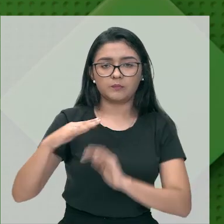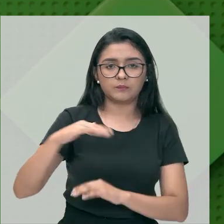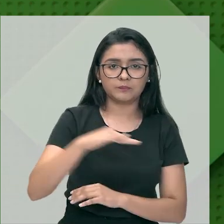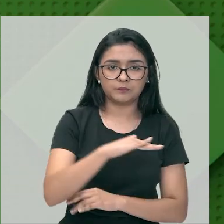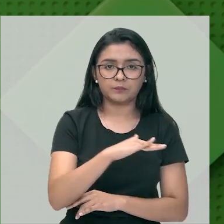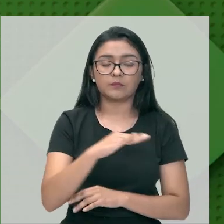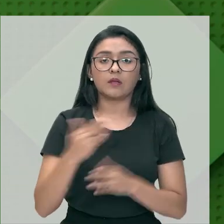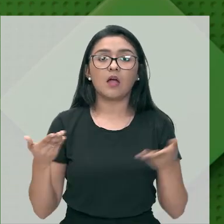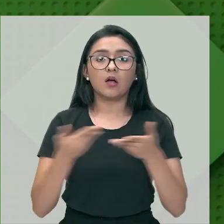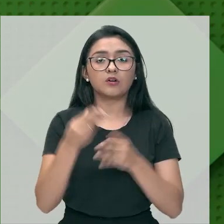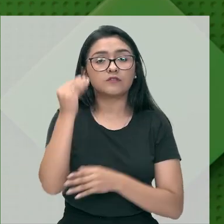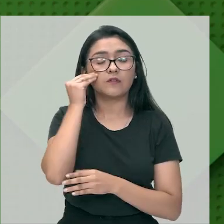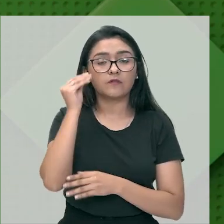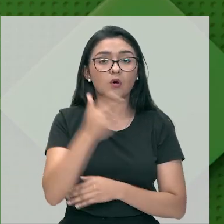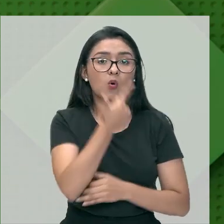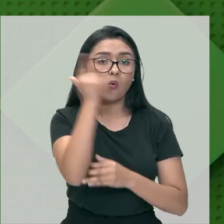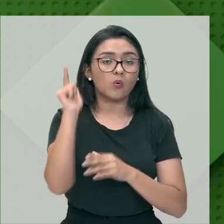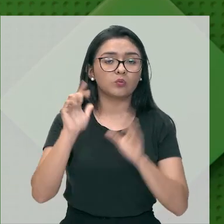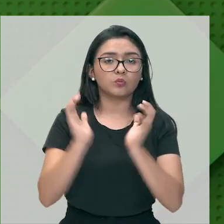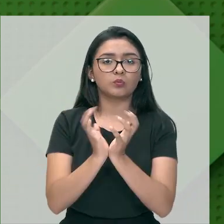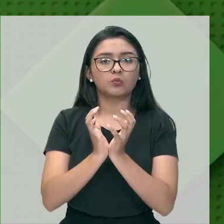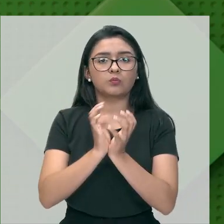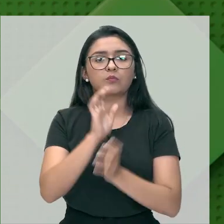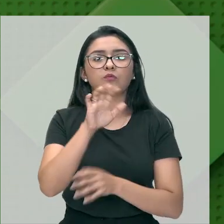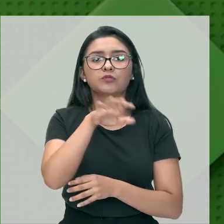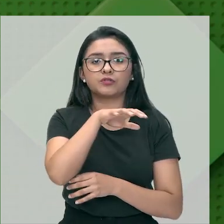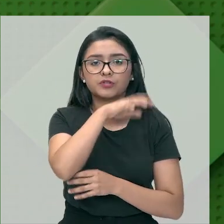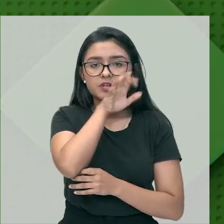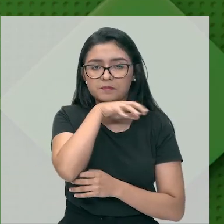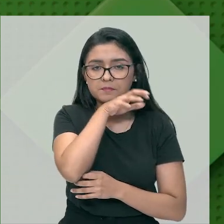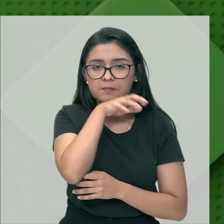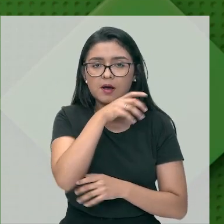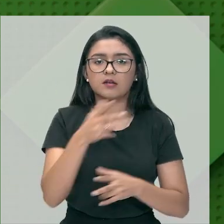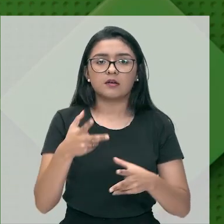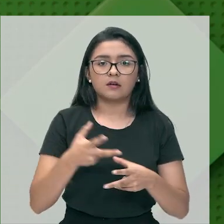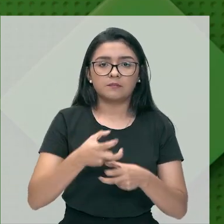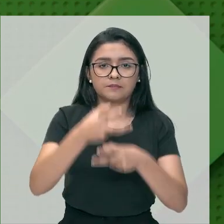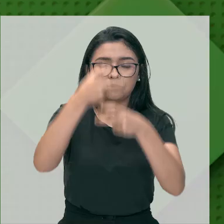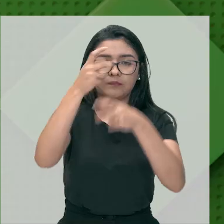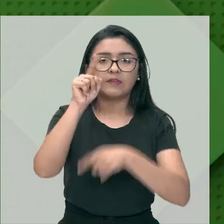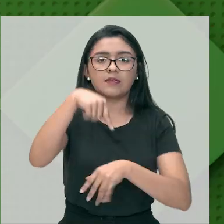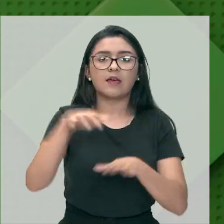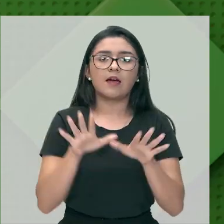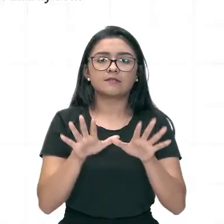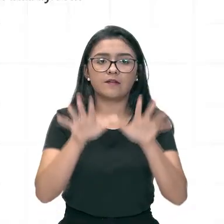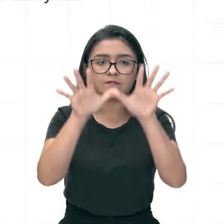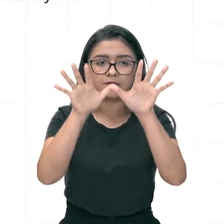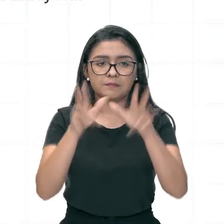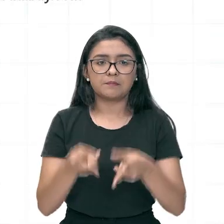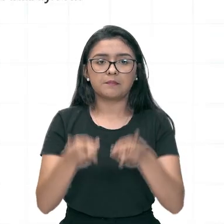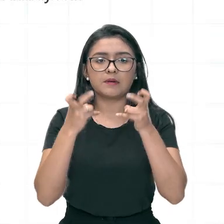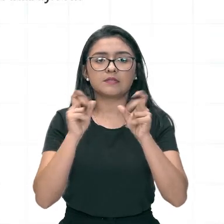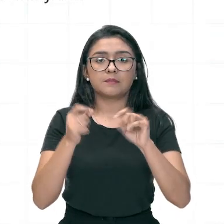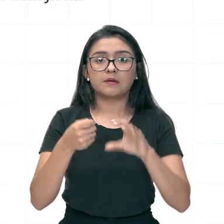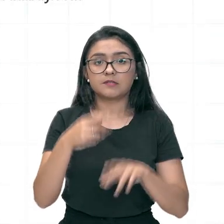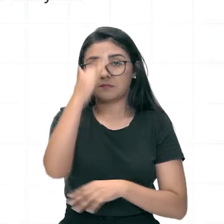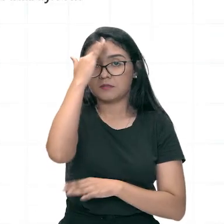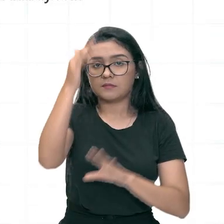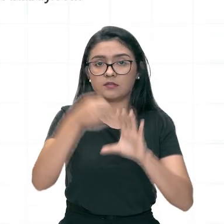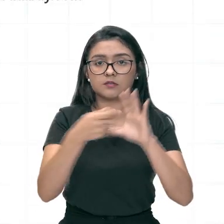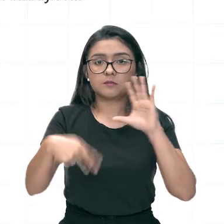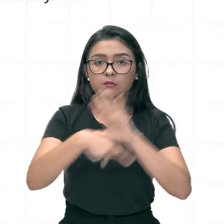répteis. E a gente vai observar agora um outro grupo de animais vertebrados, que são as aves. Observa com a gente agora as